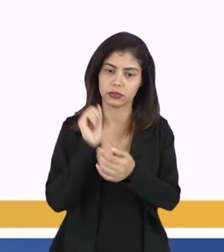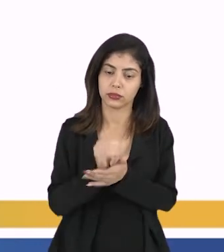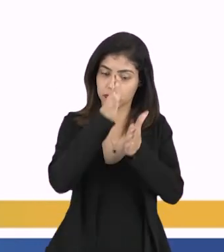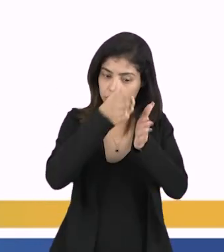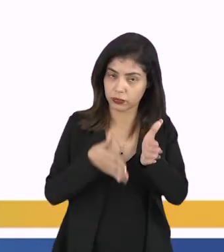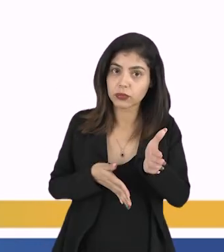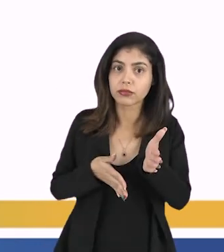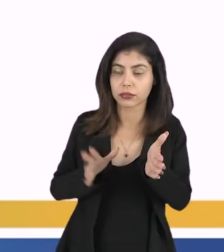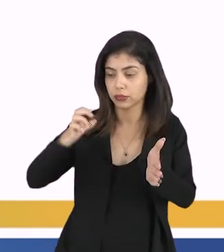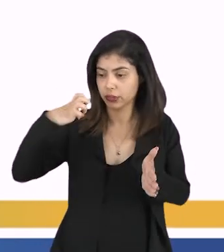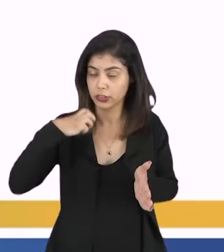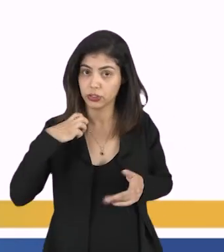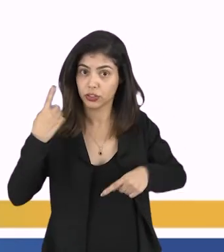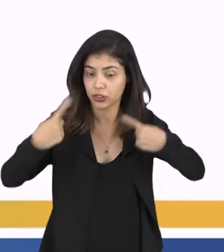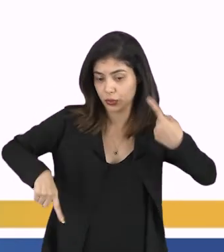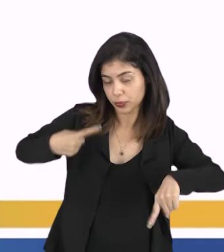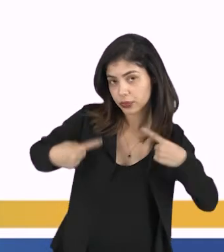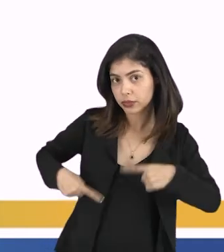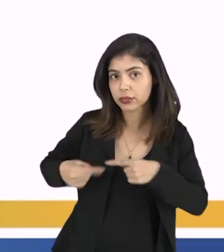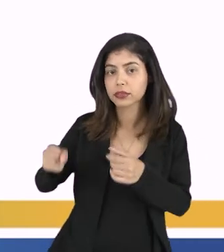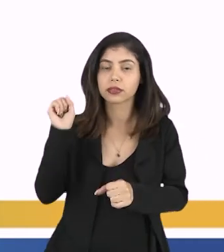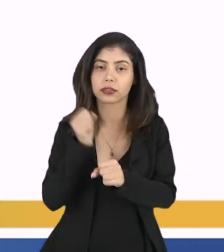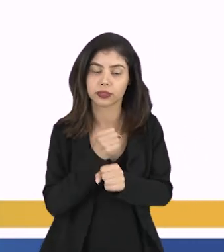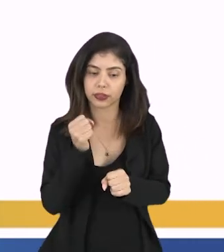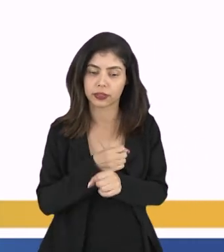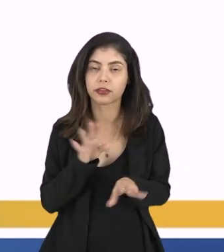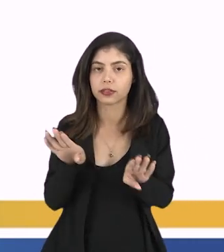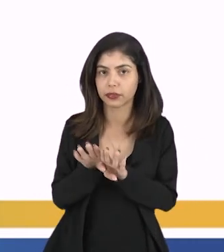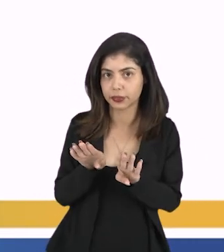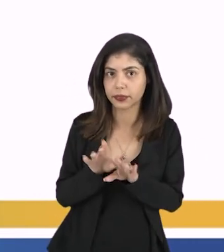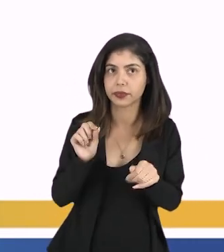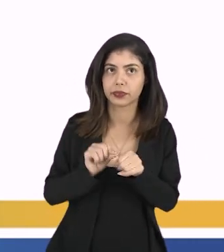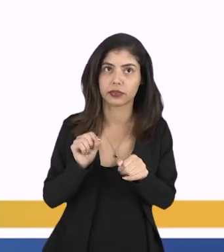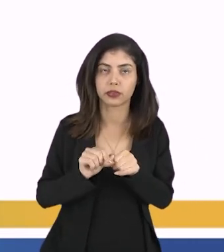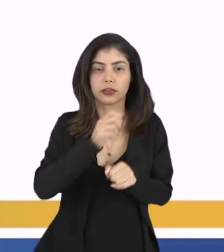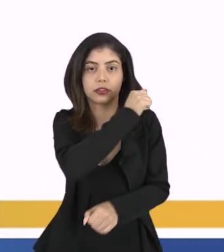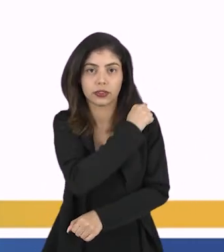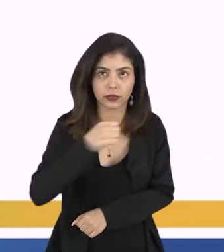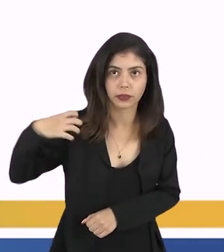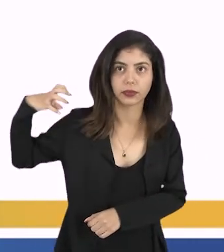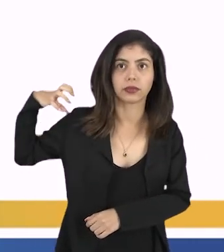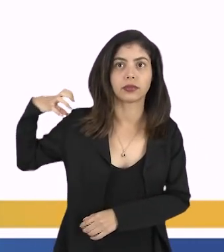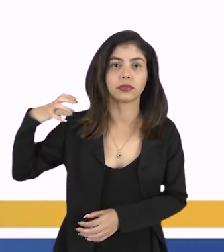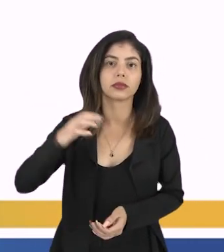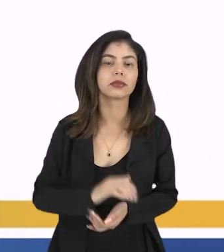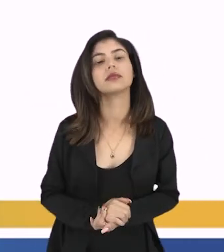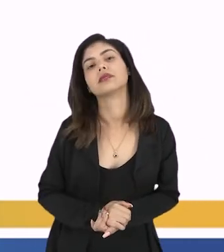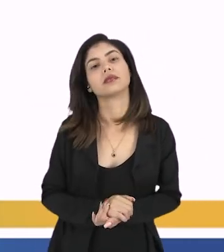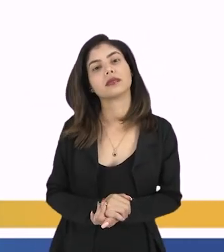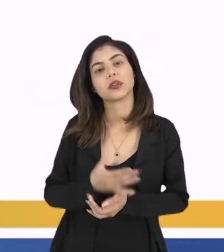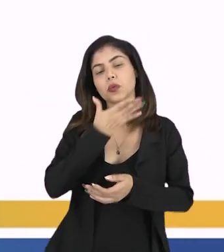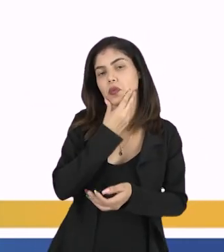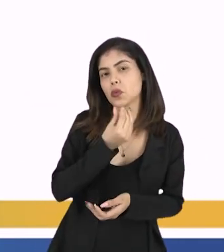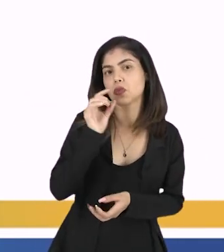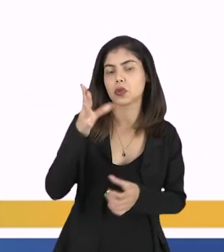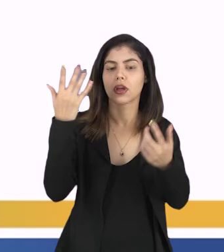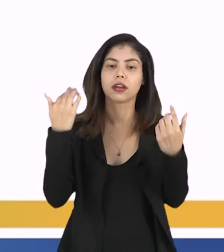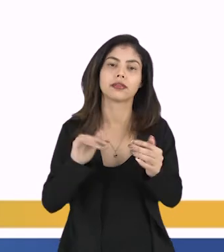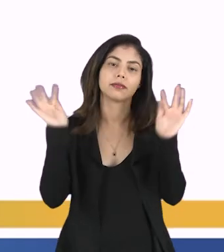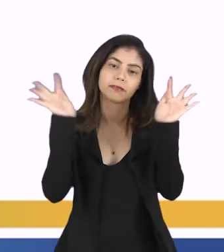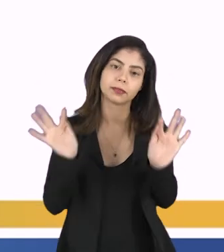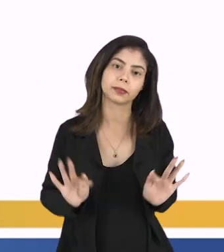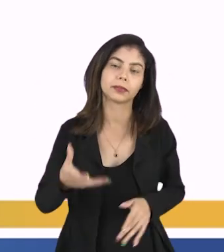da ética na política, essa ética construída por Aristóteles, que ele vai dizer que o homem só é feliz